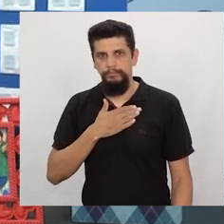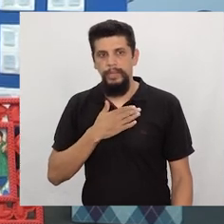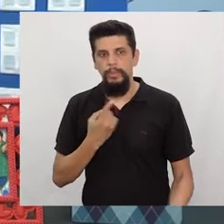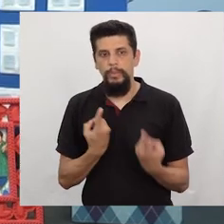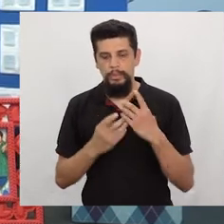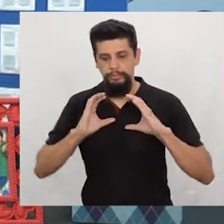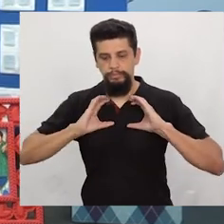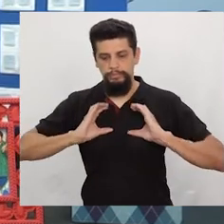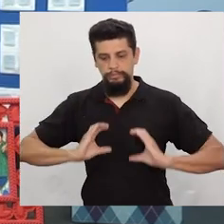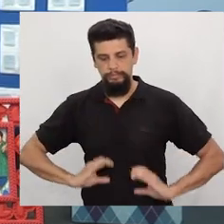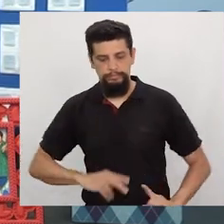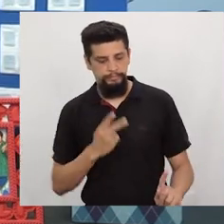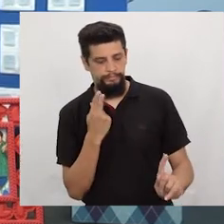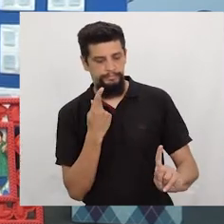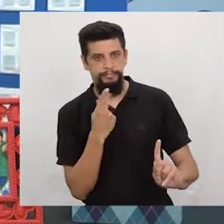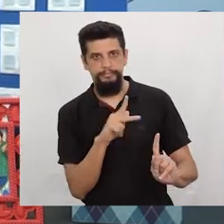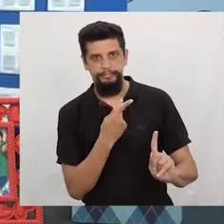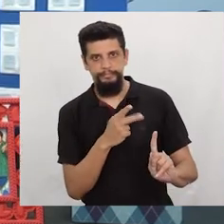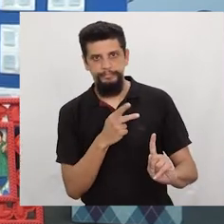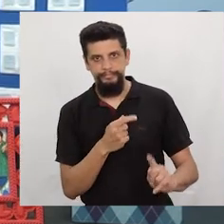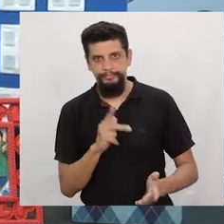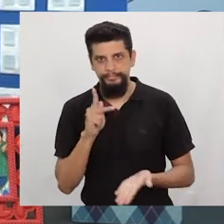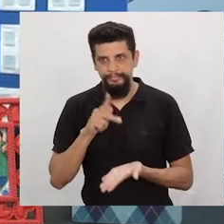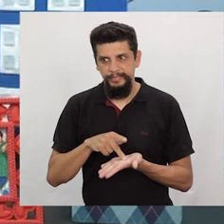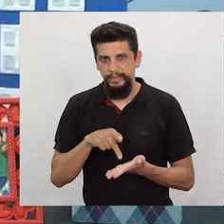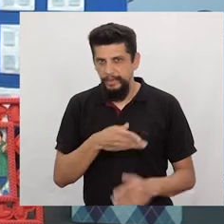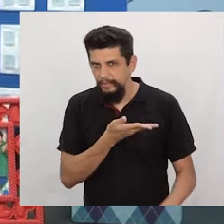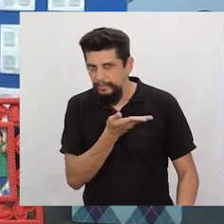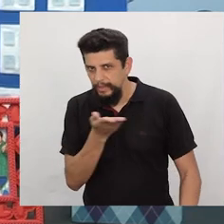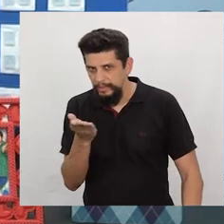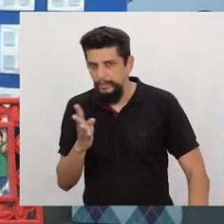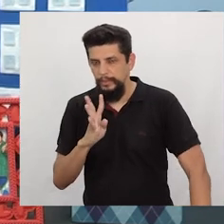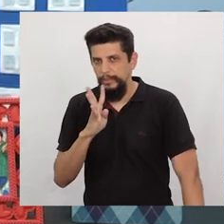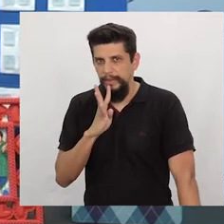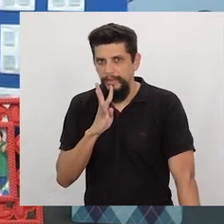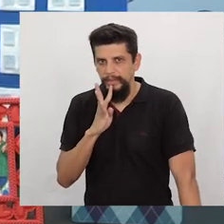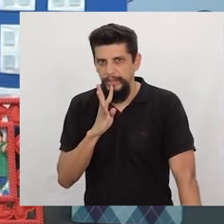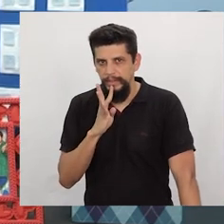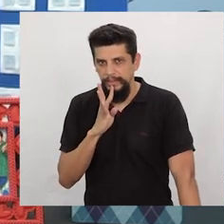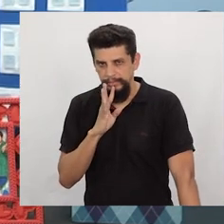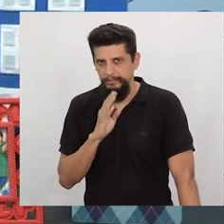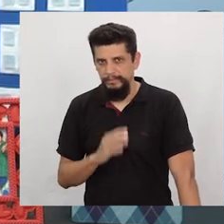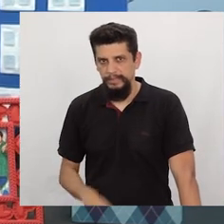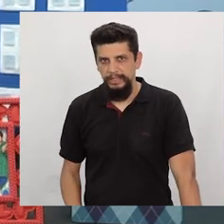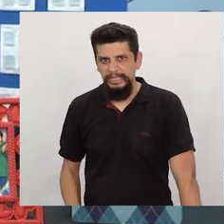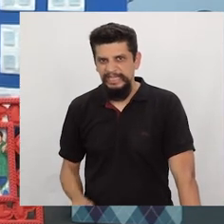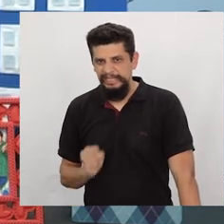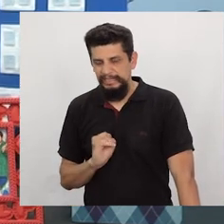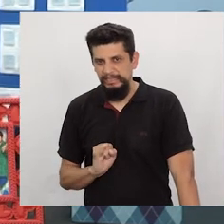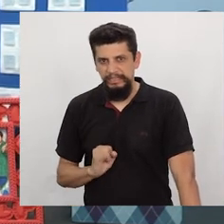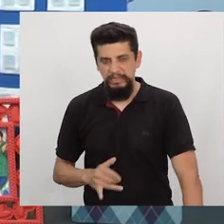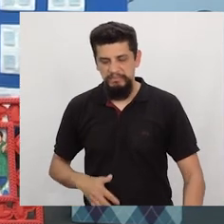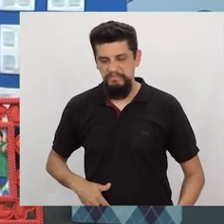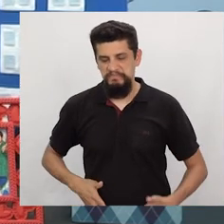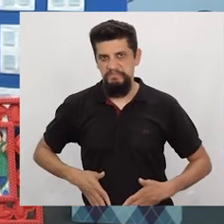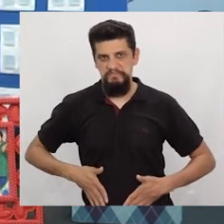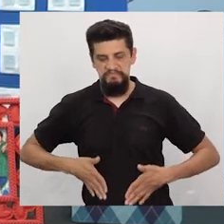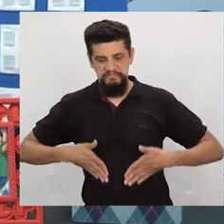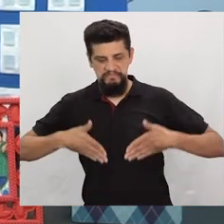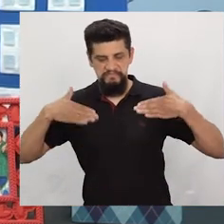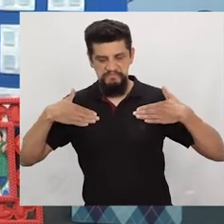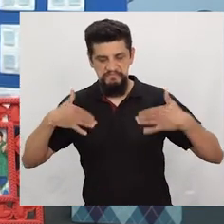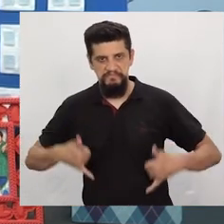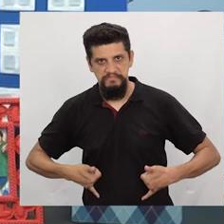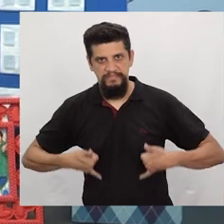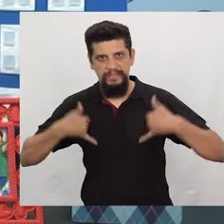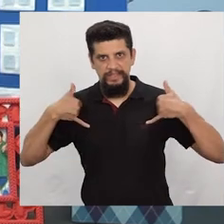qual era o comportamento dela, não é verdade? E vocês conhecem alguém assim que se acha o dono